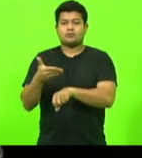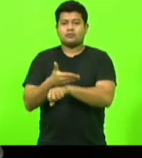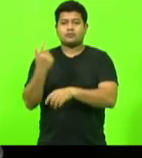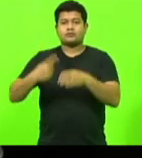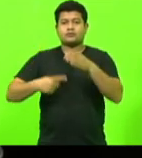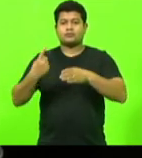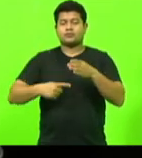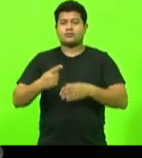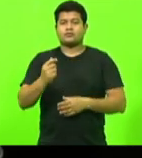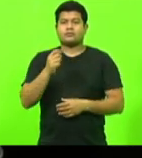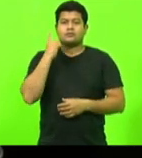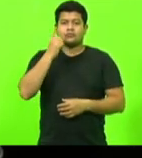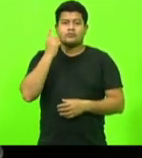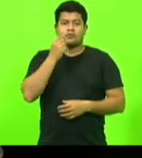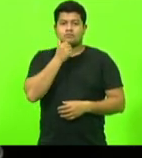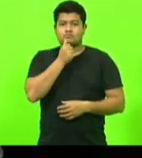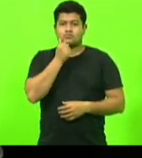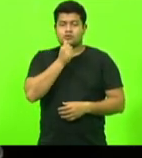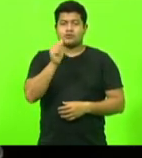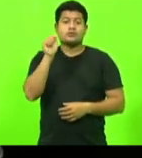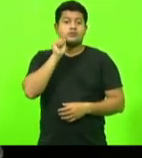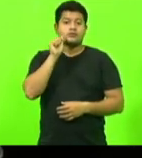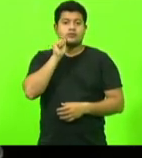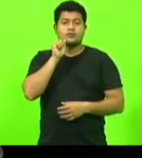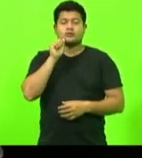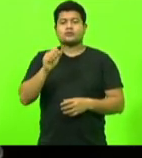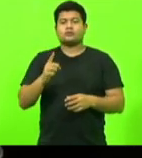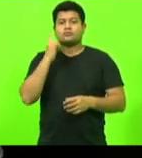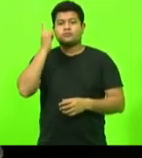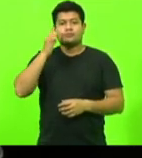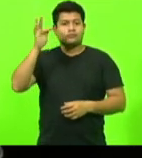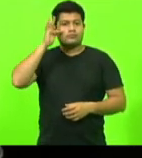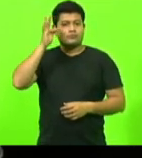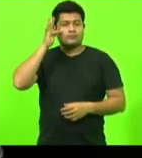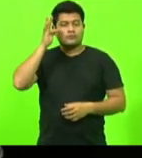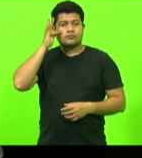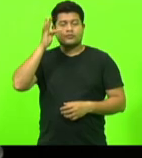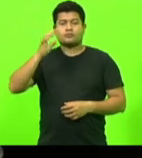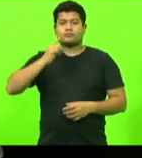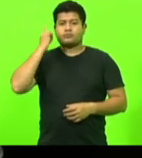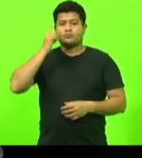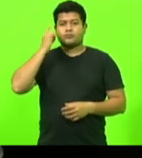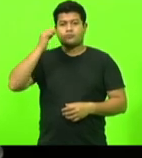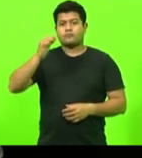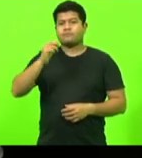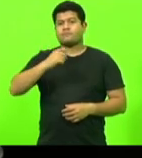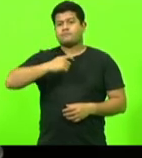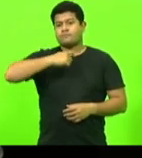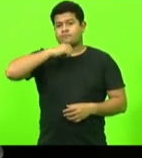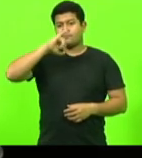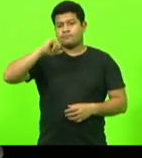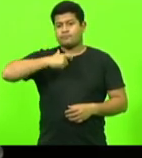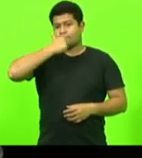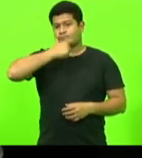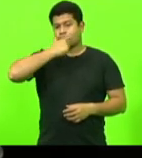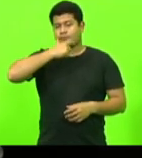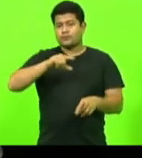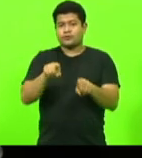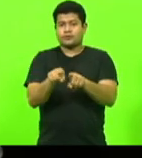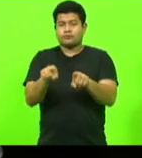Campagnolo, deputado Fernando Krelin, deputado Jerry Comper e deputado Fabiano da Luz.